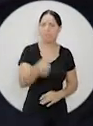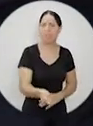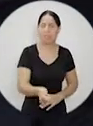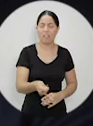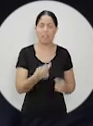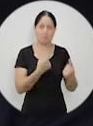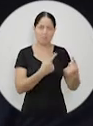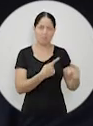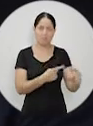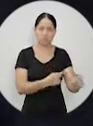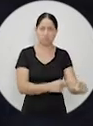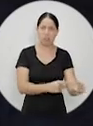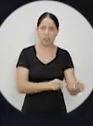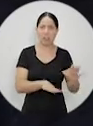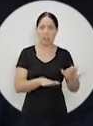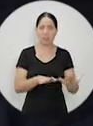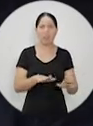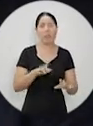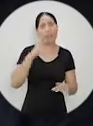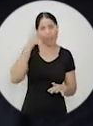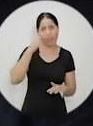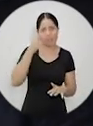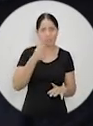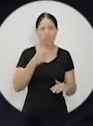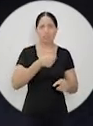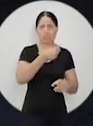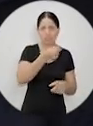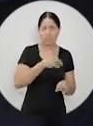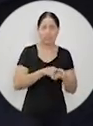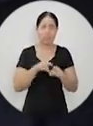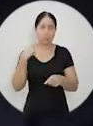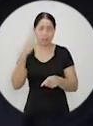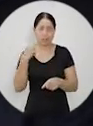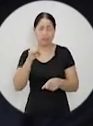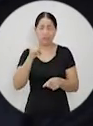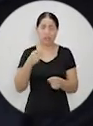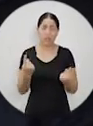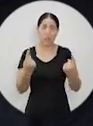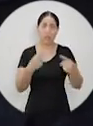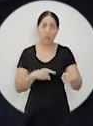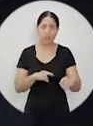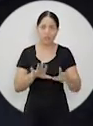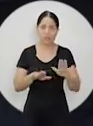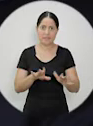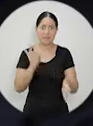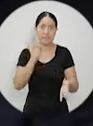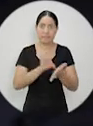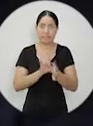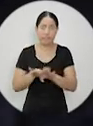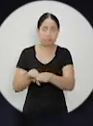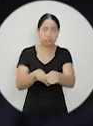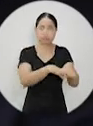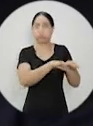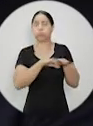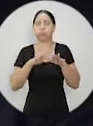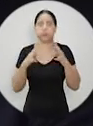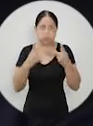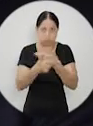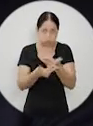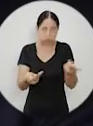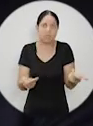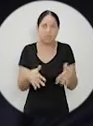sempre persegue jornalistas, artistas e advogados. São aqueles que incomodam a uma verdade absoluta,